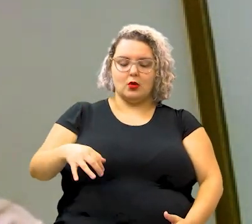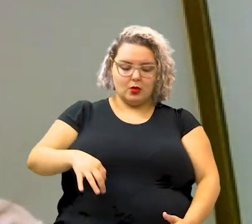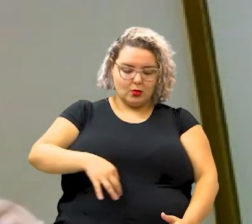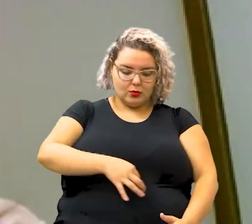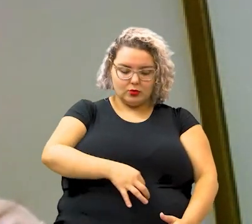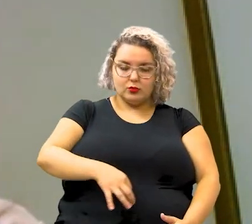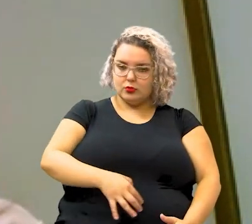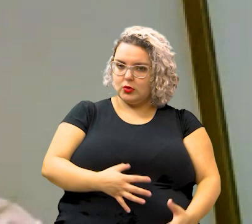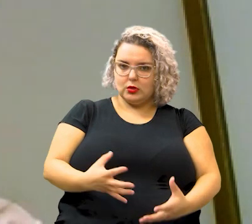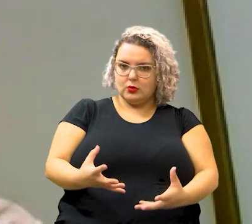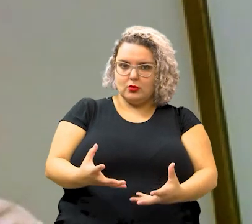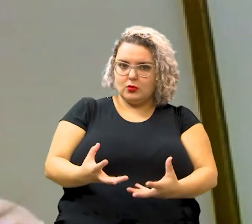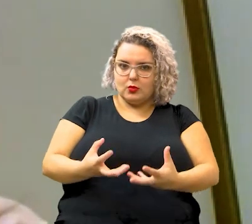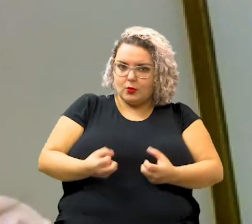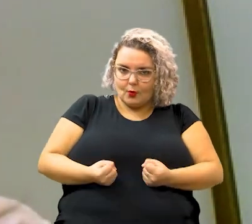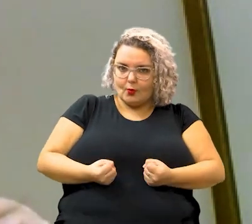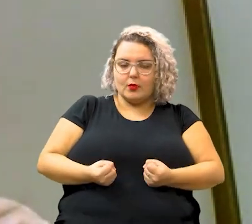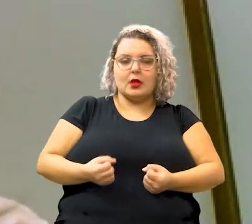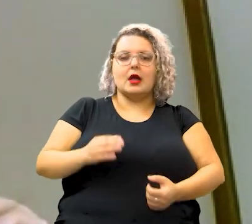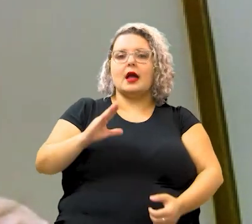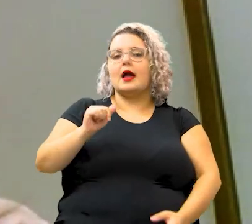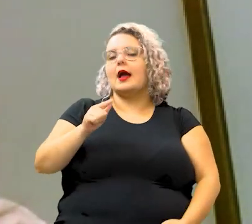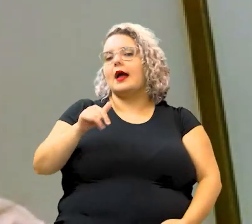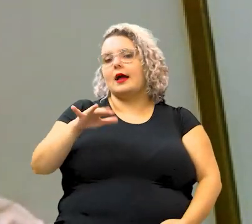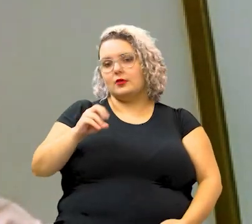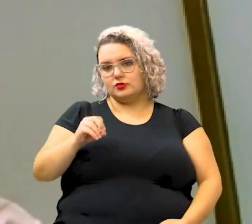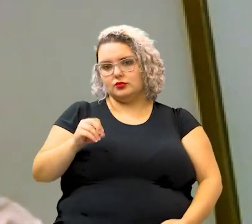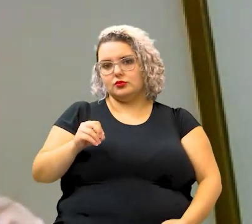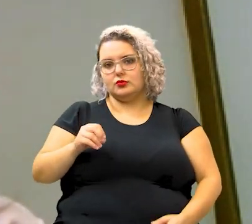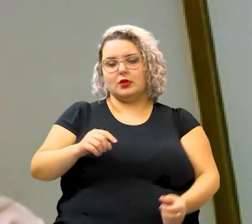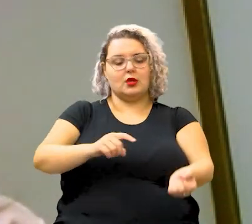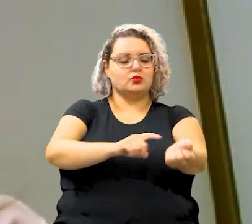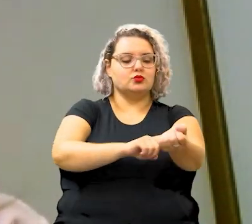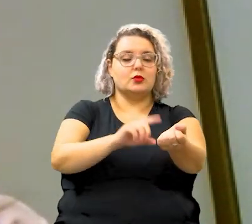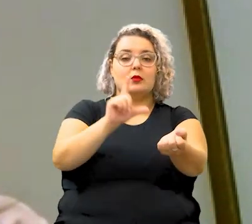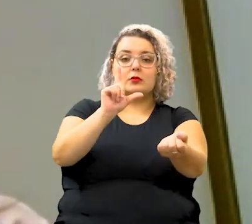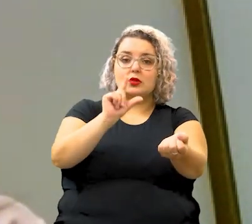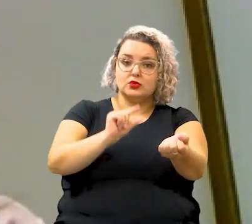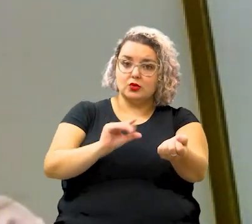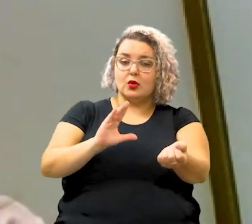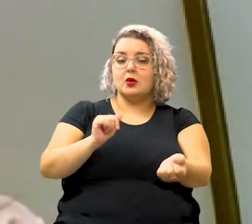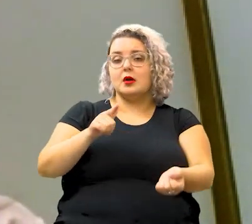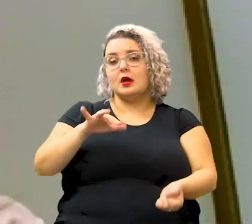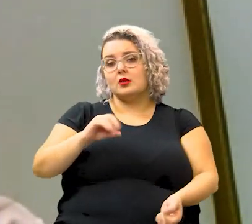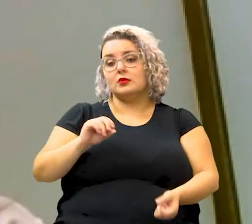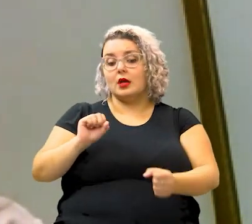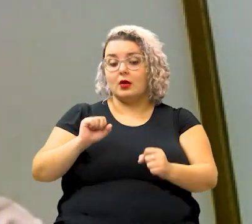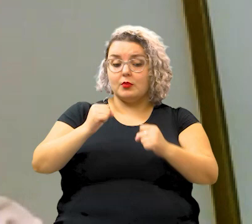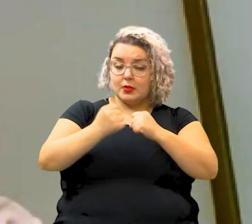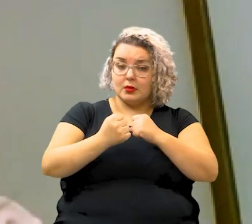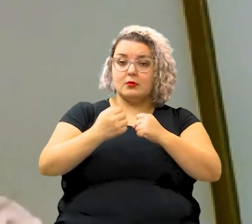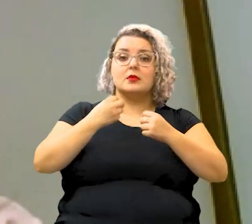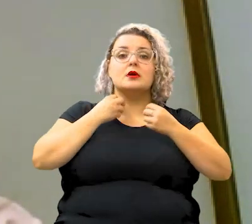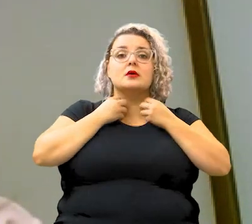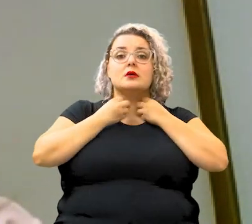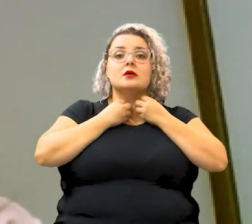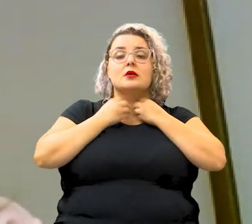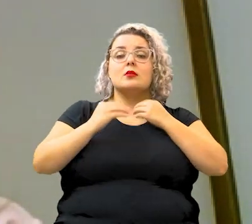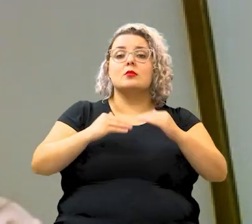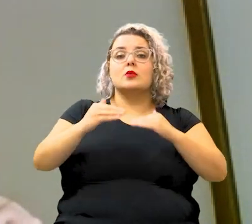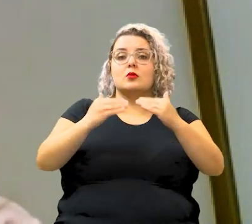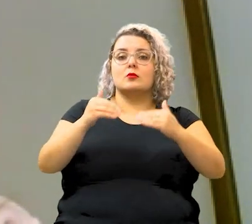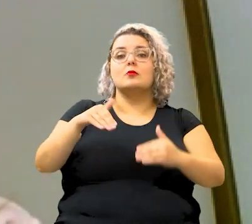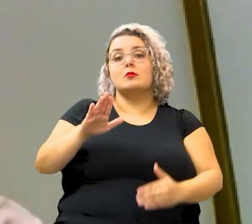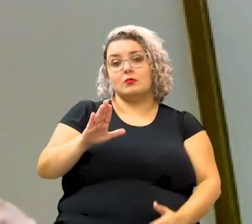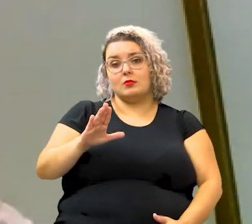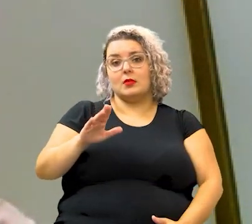consegue absorver muito cálcio. Então, o cálcio no sangue cai. Como defesa para isso, as glândulas paratireoides começam